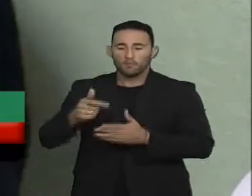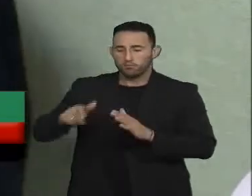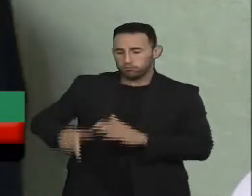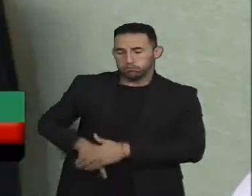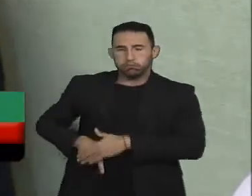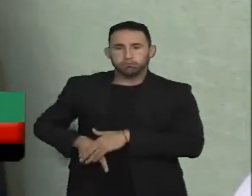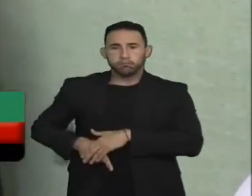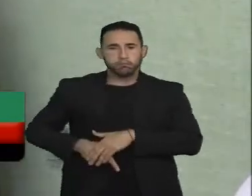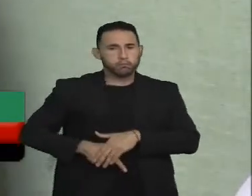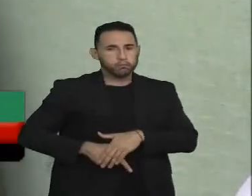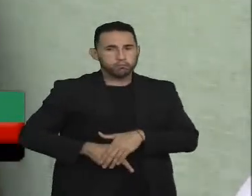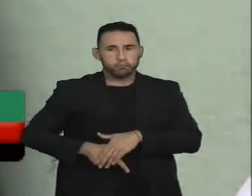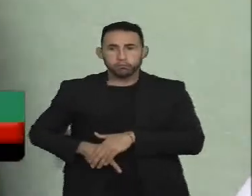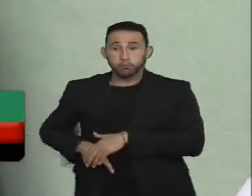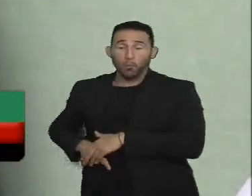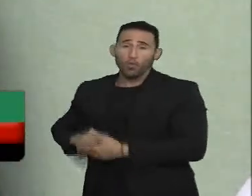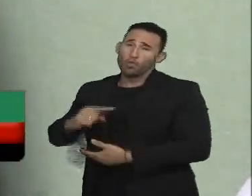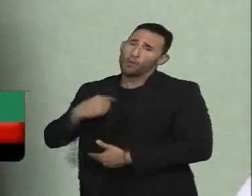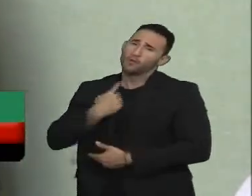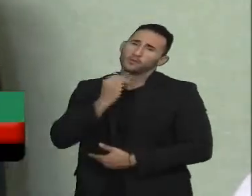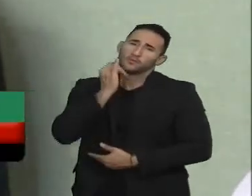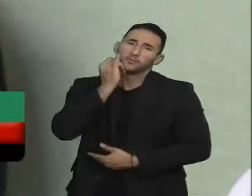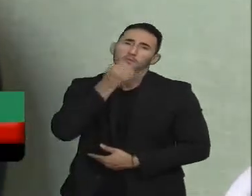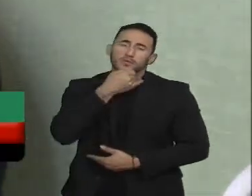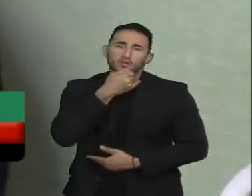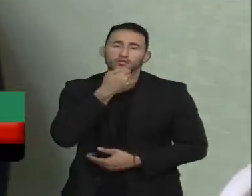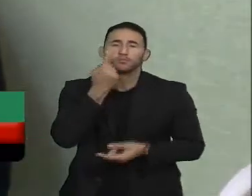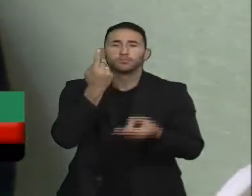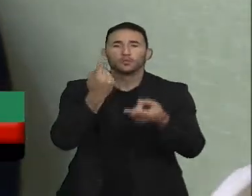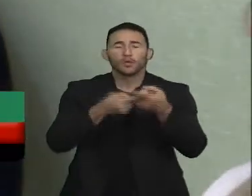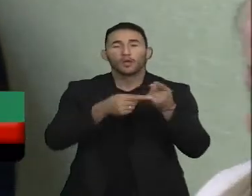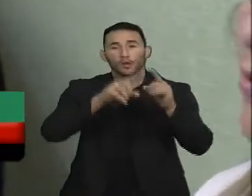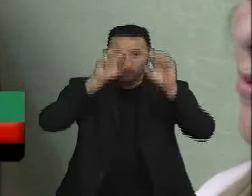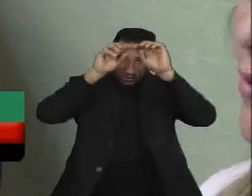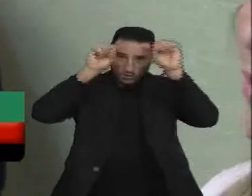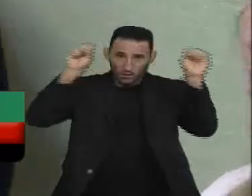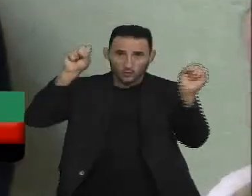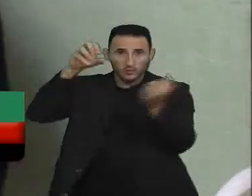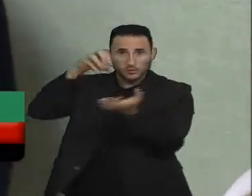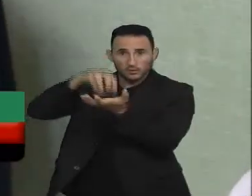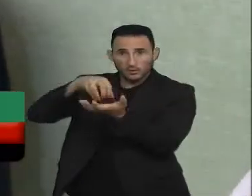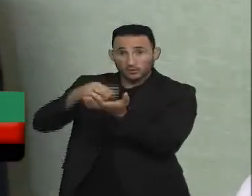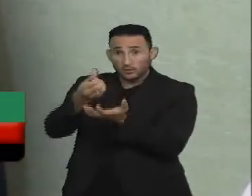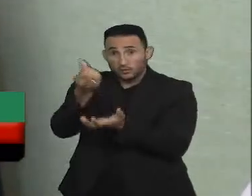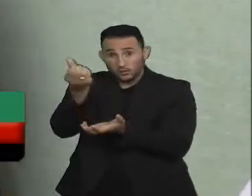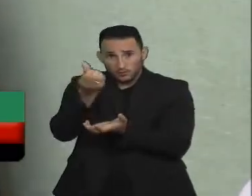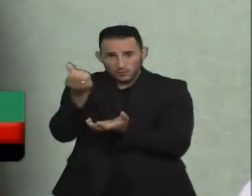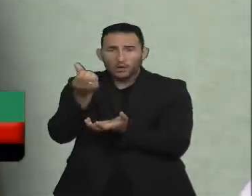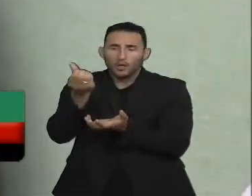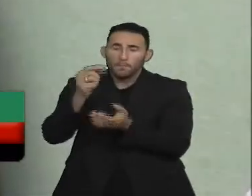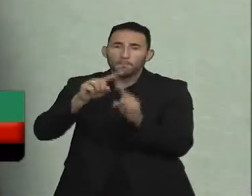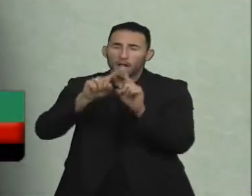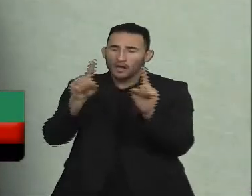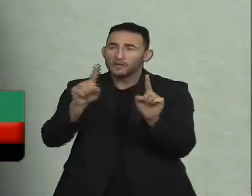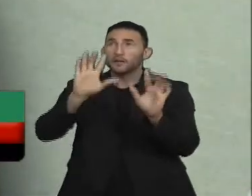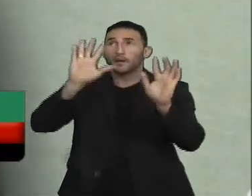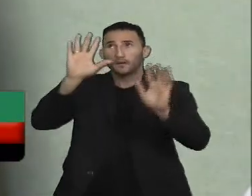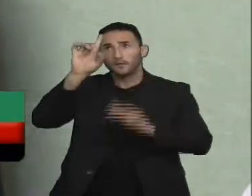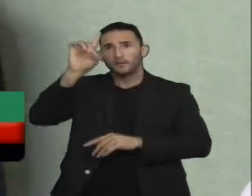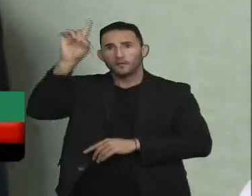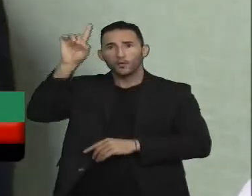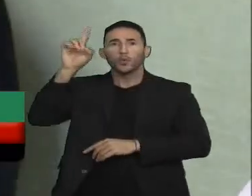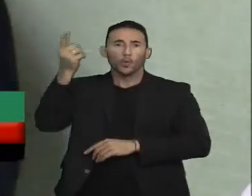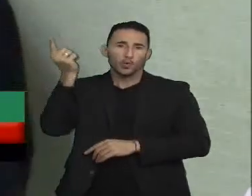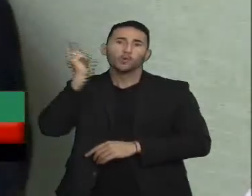triste com esse provimento aí da sexta turma do STF, mas, felizmente, isso foi corrigido à